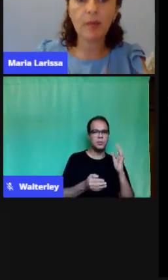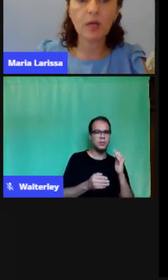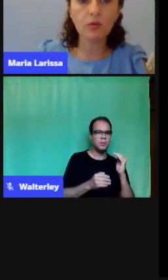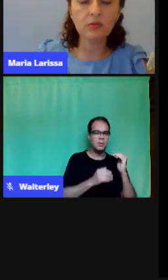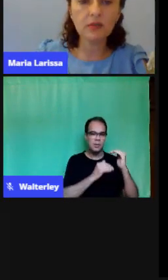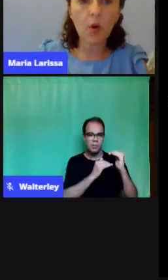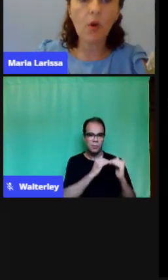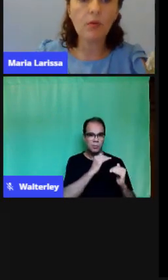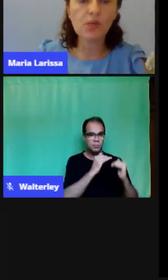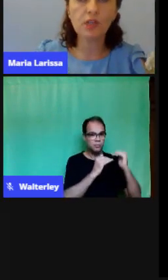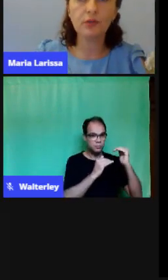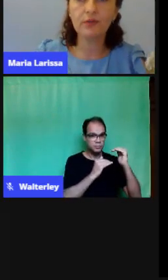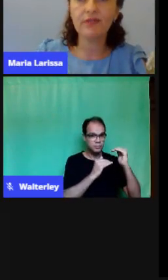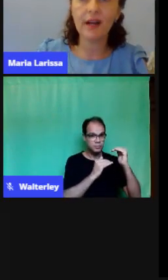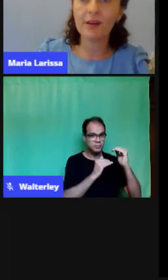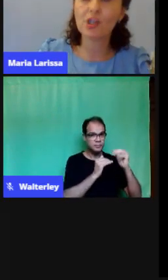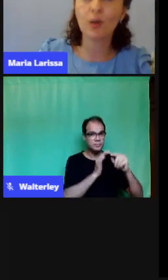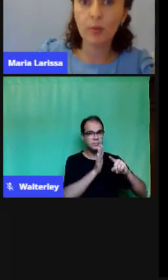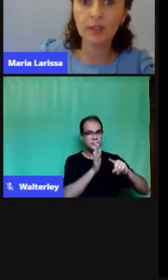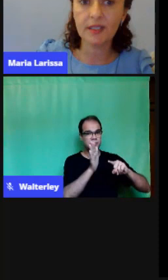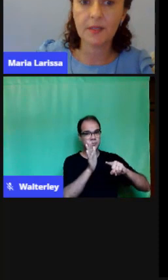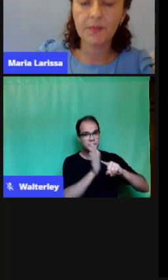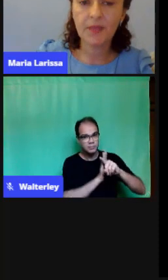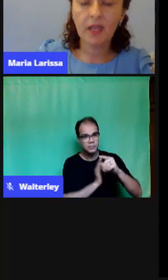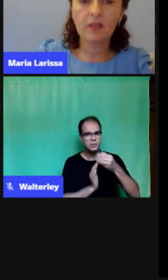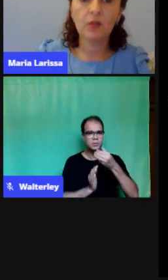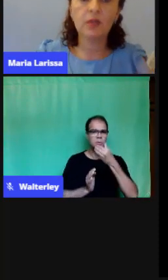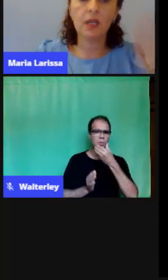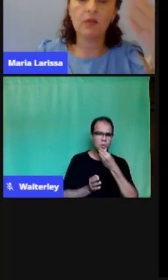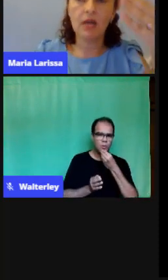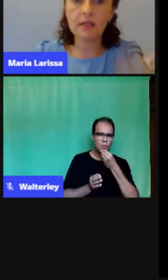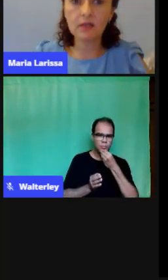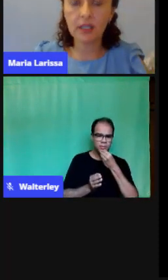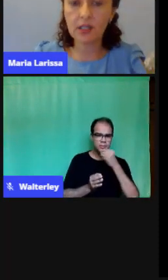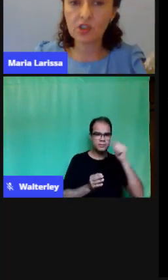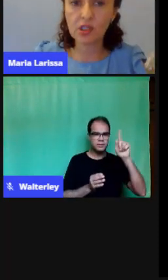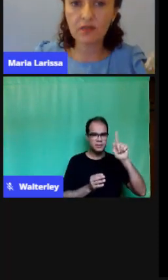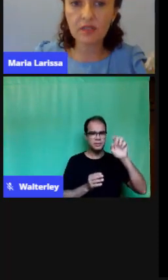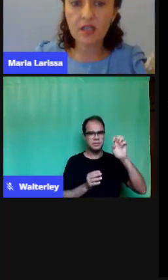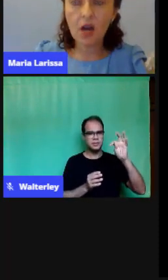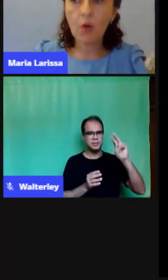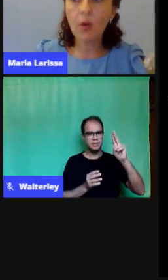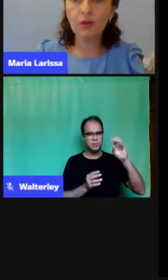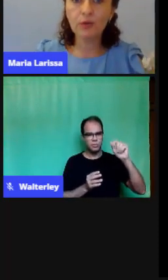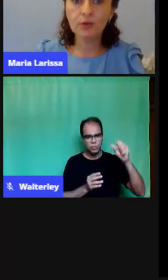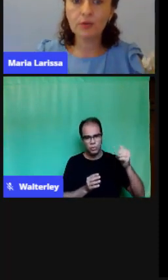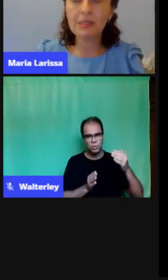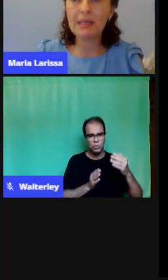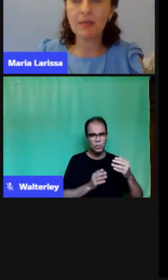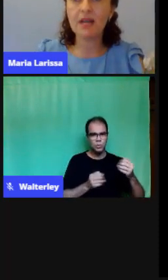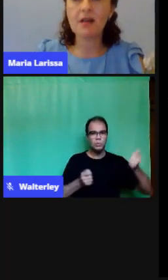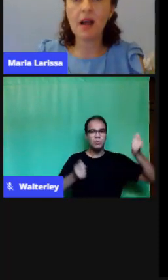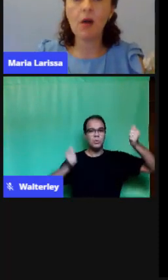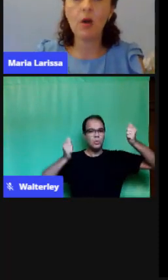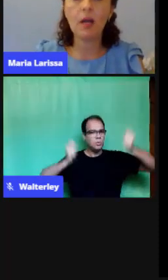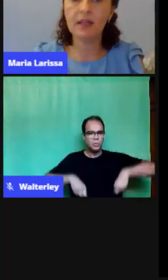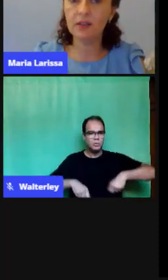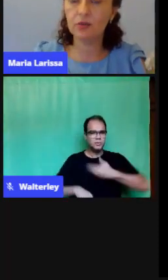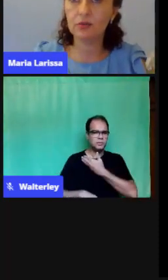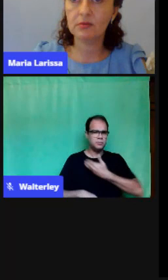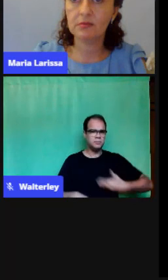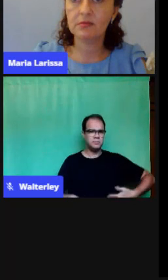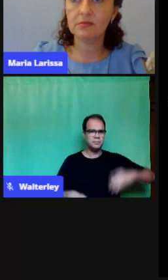tenho aqui uma pergunta: como Getúlio Vargas chegou ao poder? Então, eu tenho as alternativas, o aluno que marcar